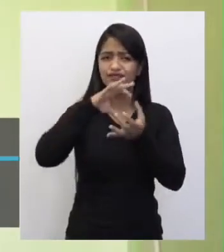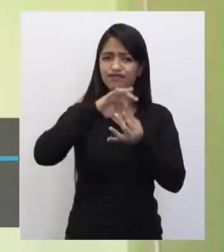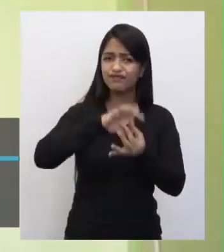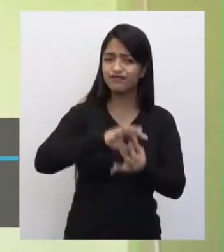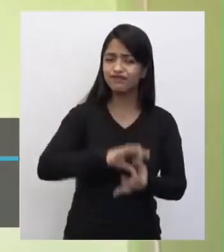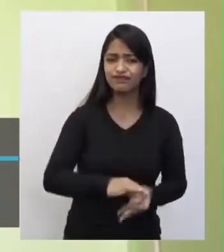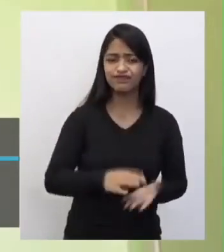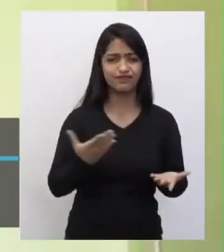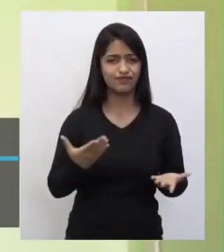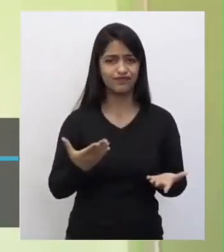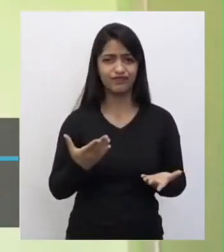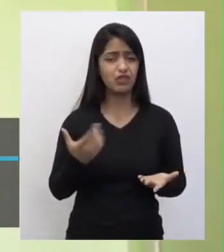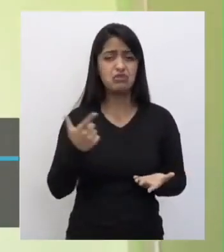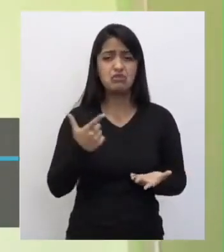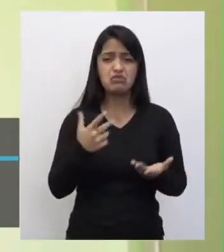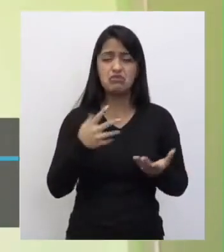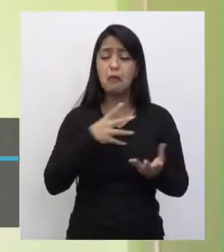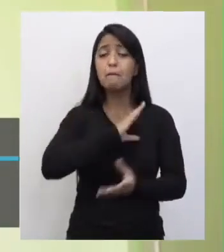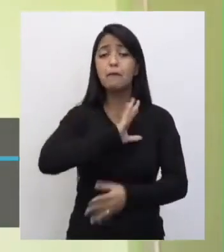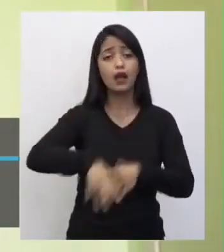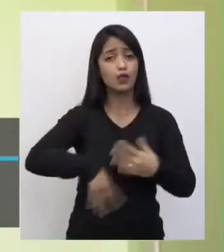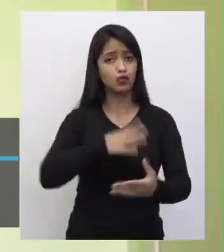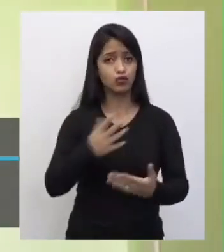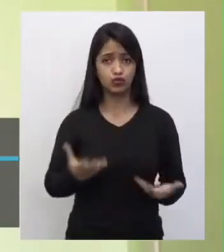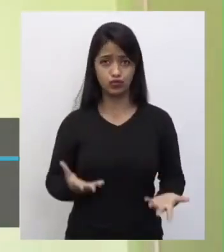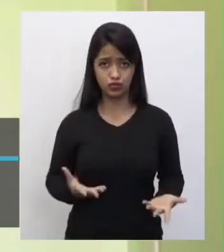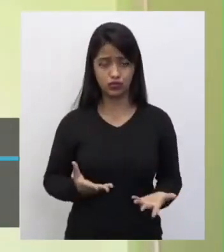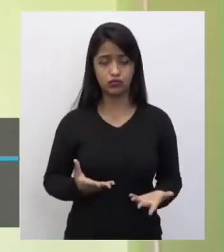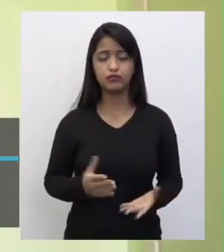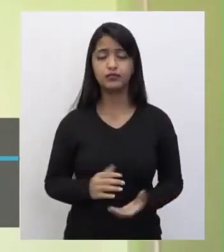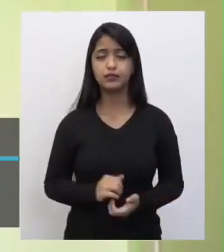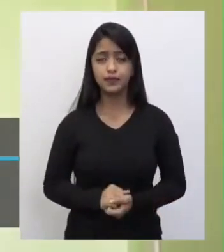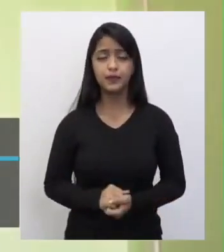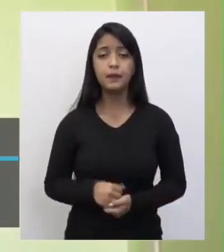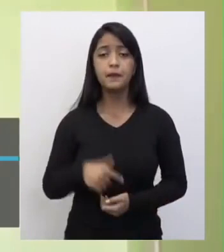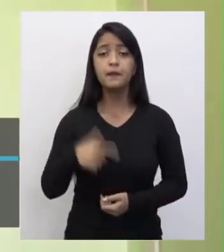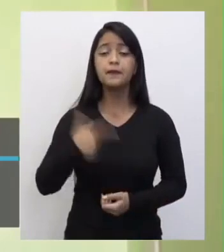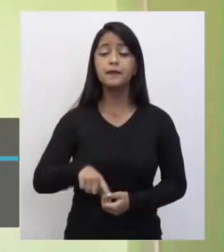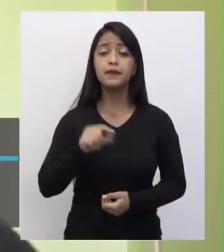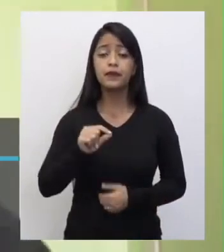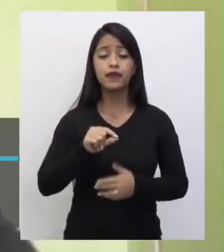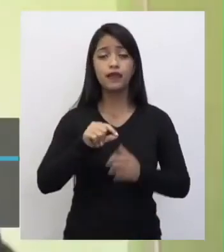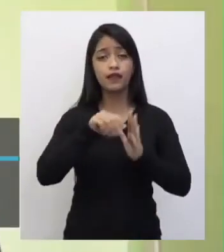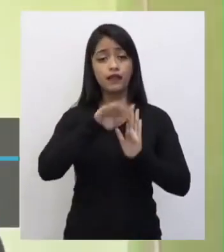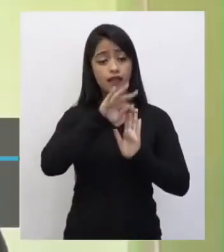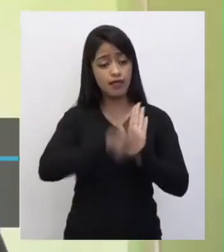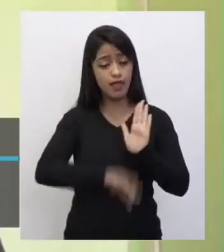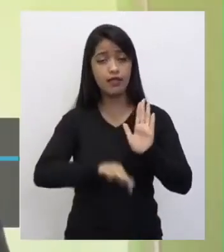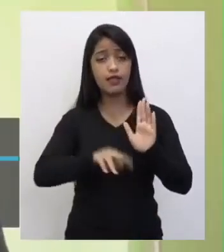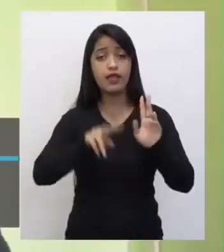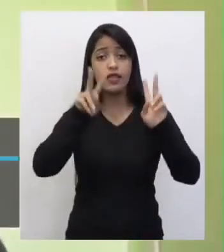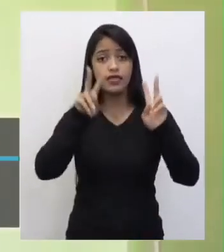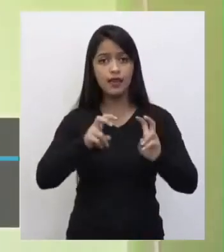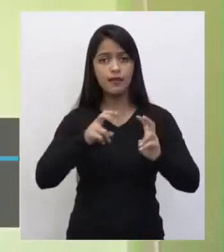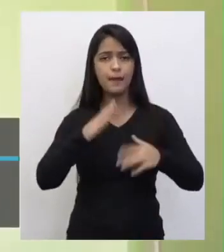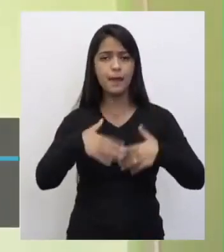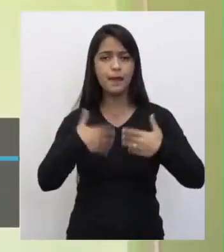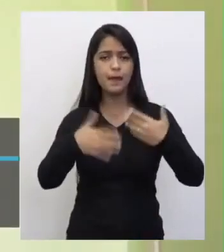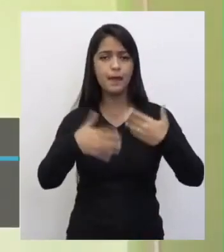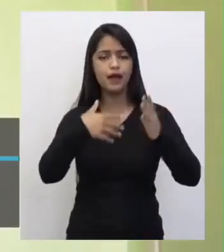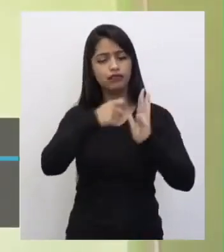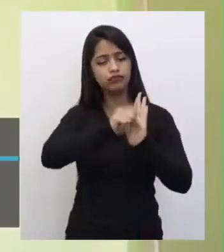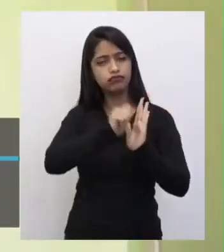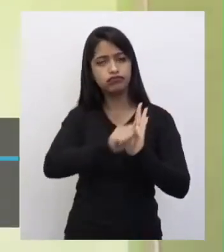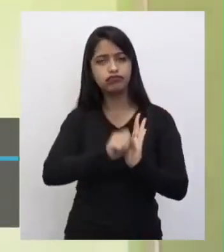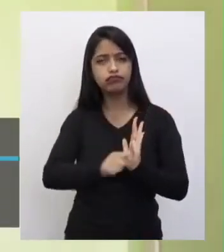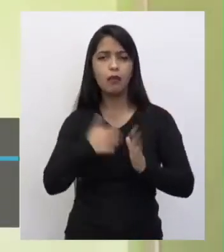não é um texto coeso, não é um texto em que aquele assunto, aquele tema progrediu de maneira satisfatória, né?